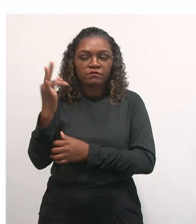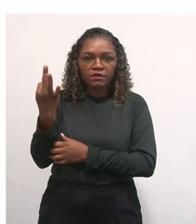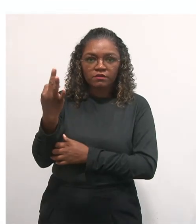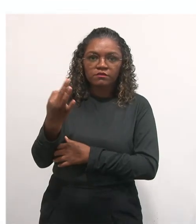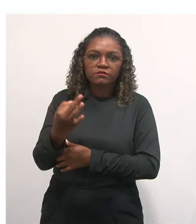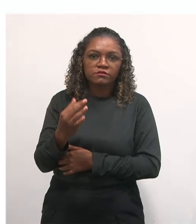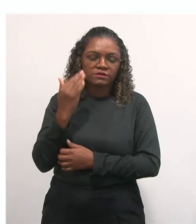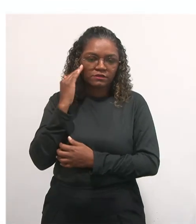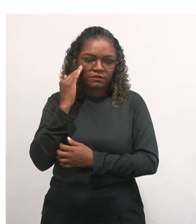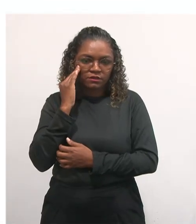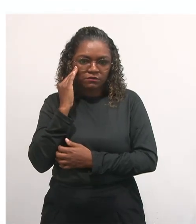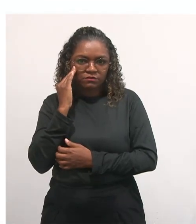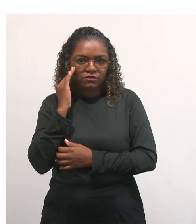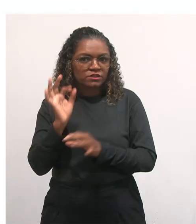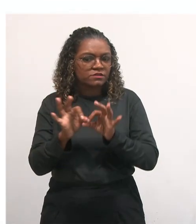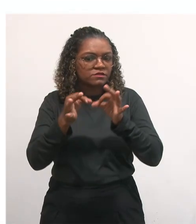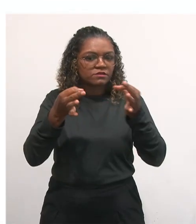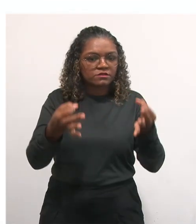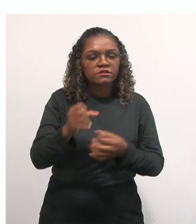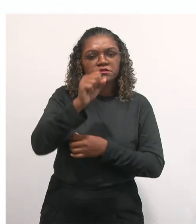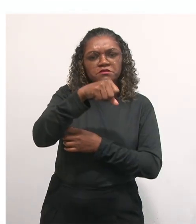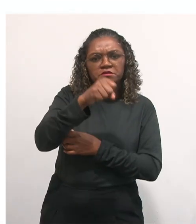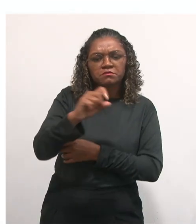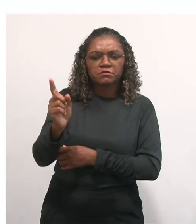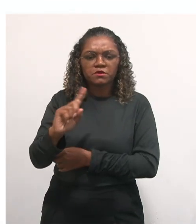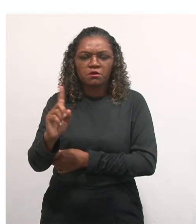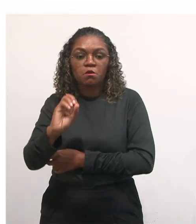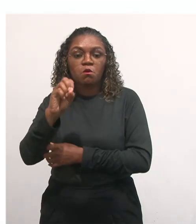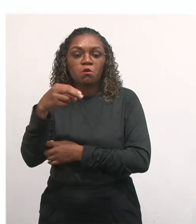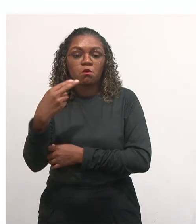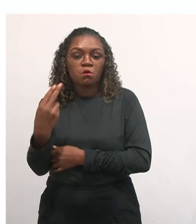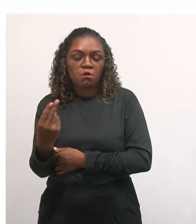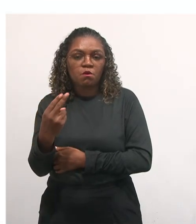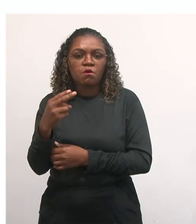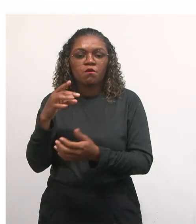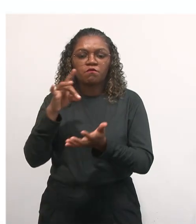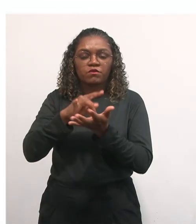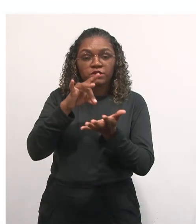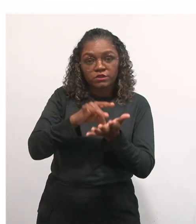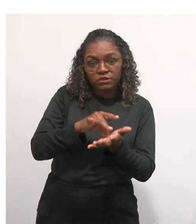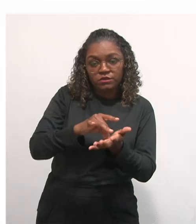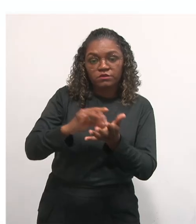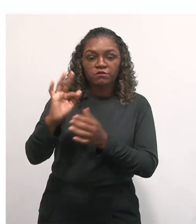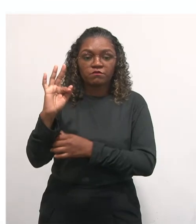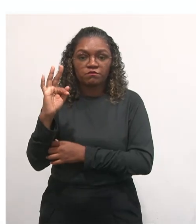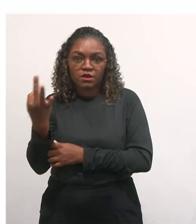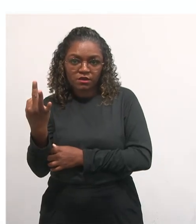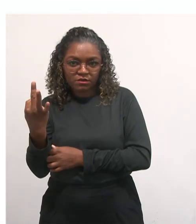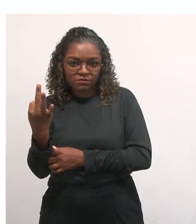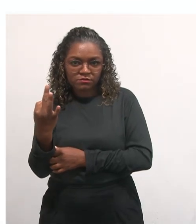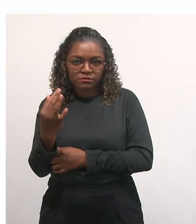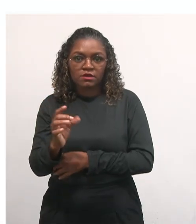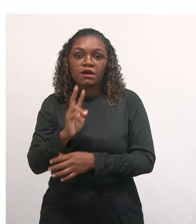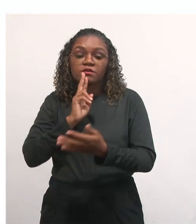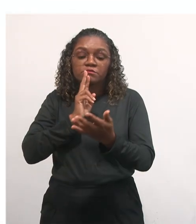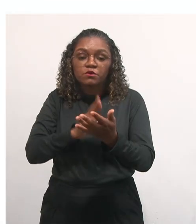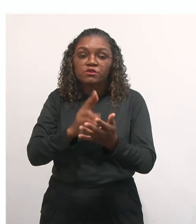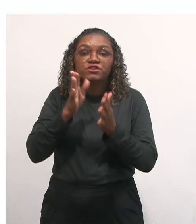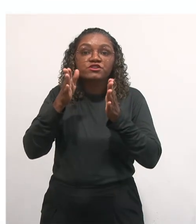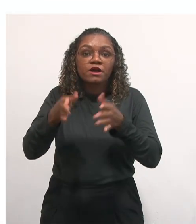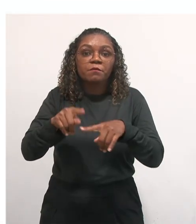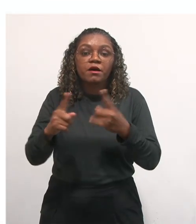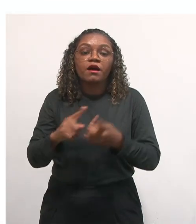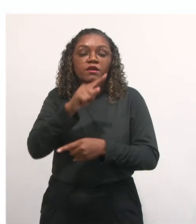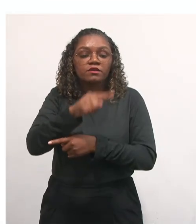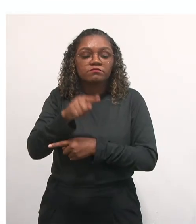ser dicotômicas, assim com sim ou não. Você está trazendo já uma possível resposta, né? As escolas onde você